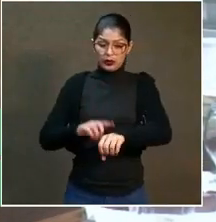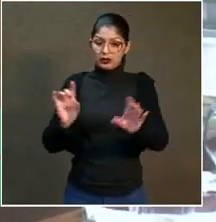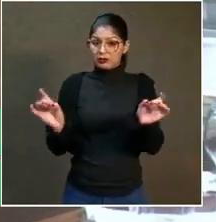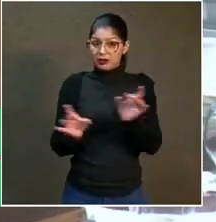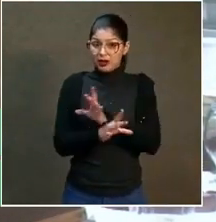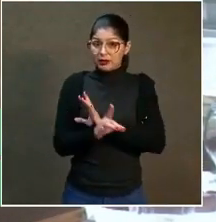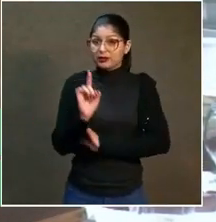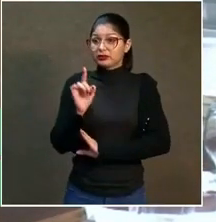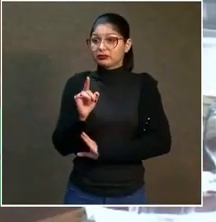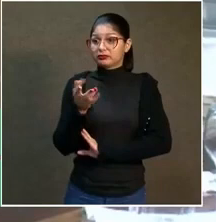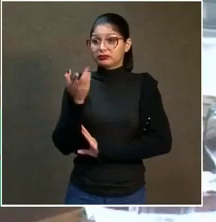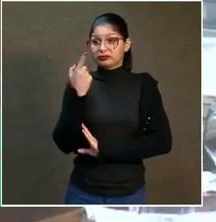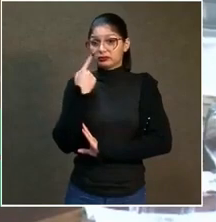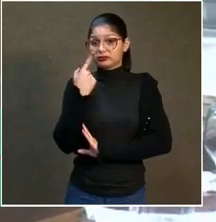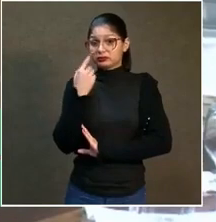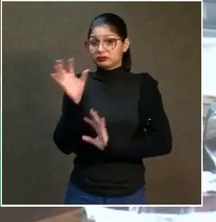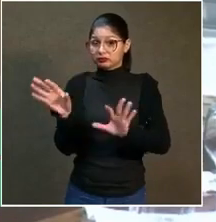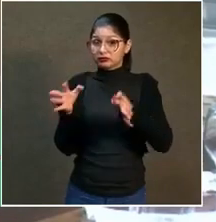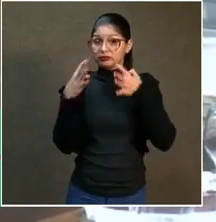excelência?